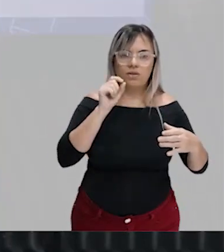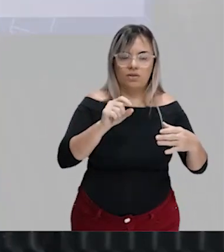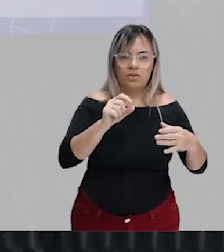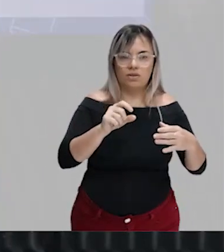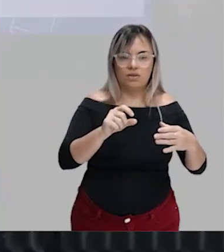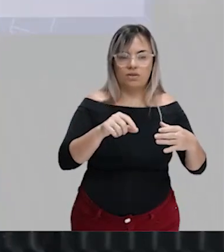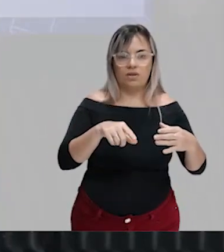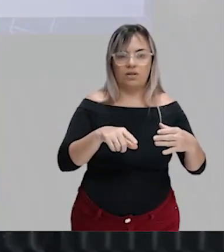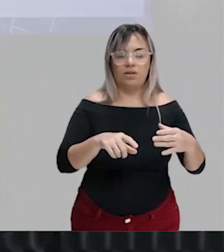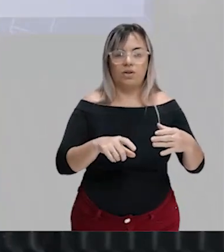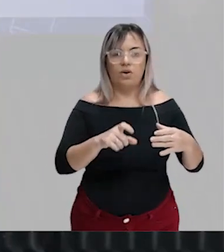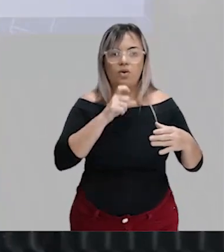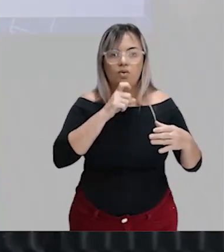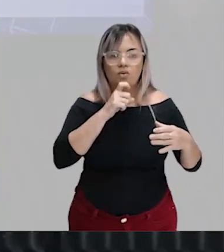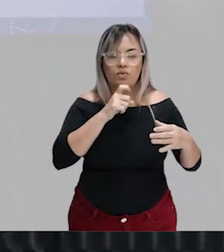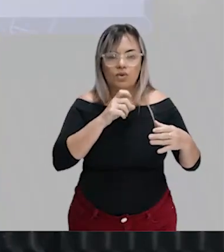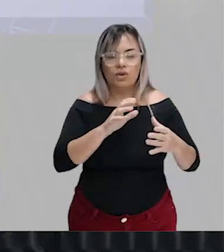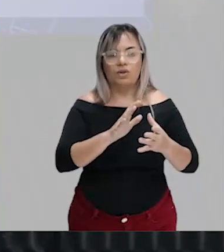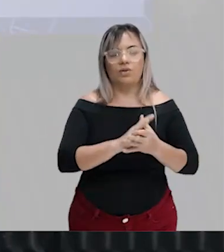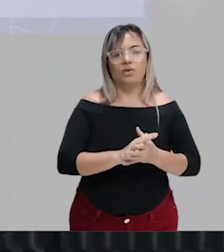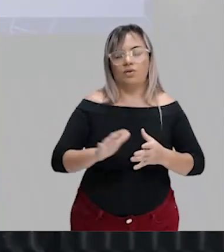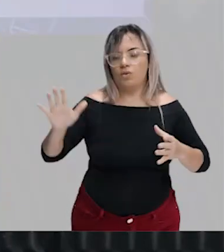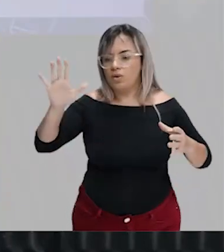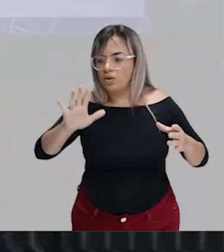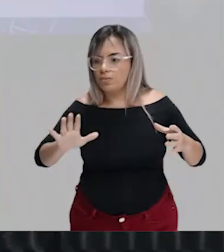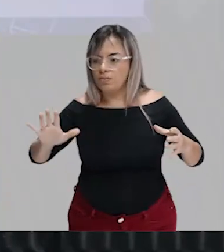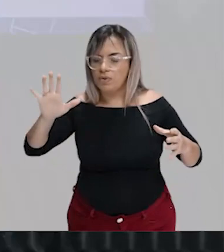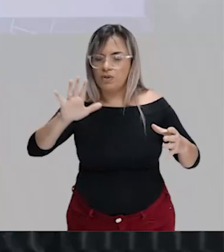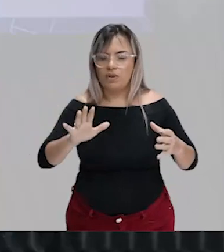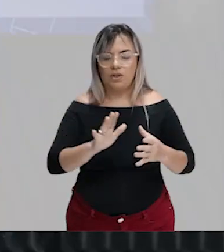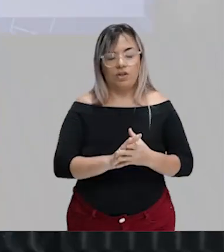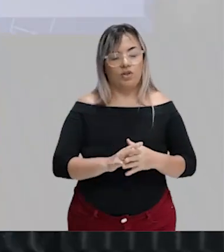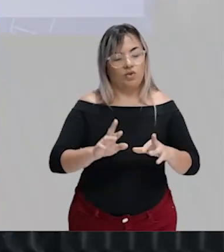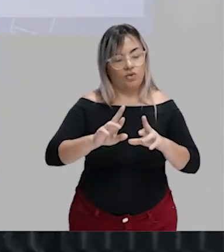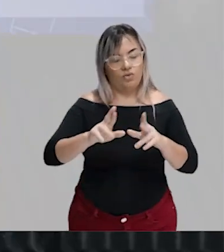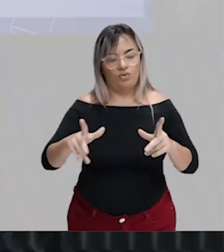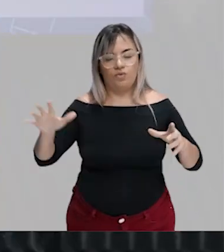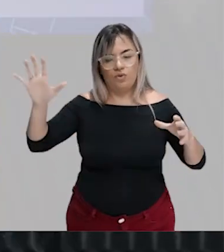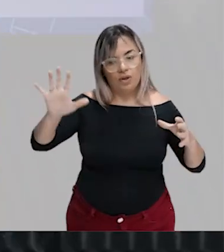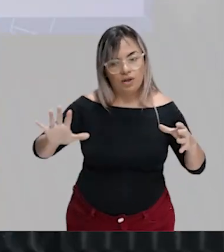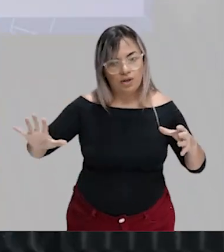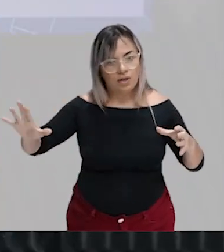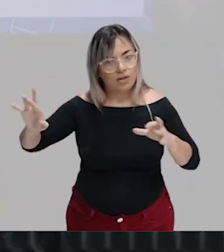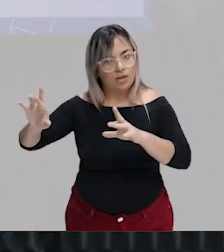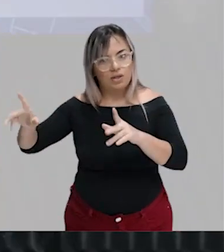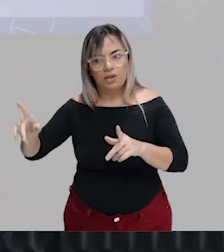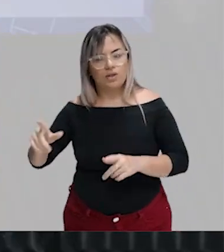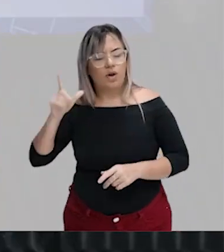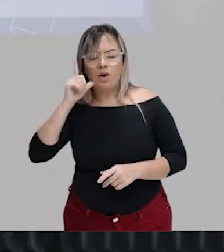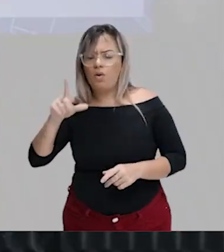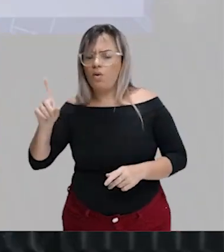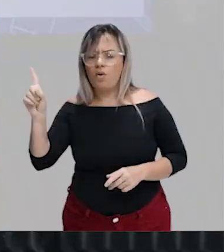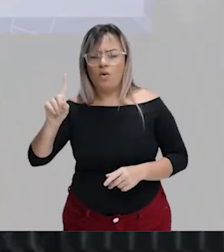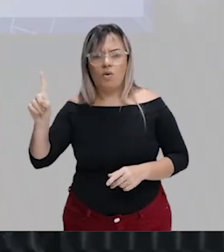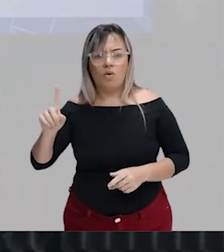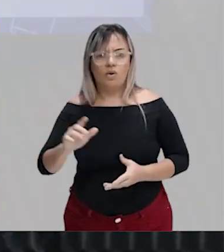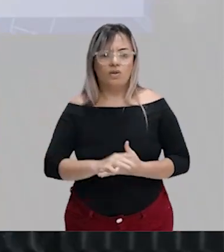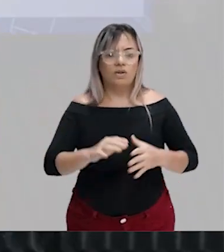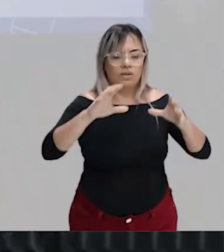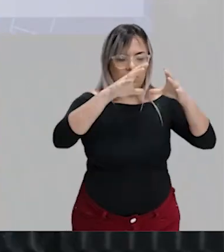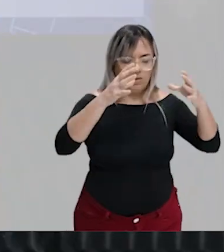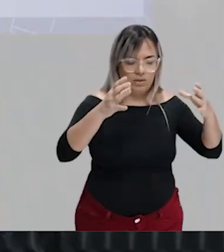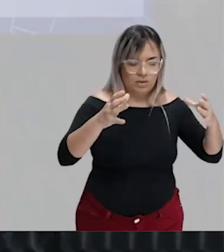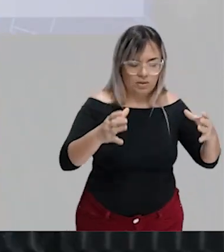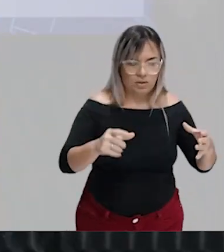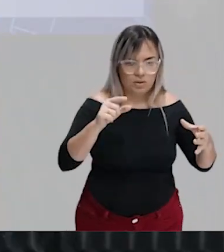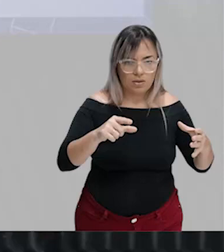pode controlar, porque é a temperatura do ambiente. Certo? Então, eles formam aquela casinha, ali dentro